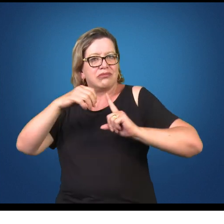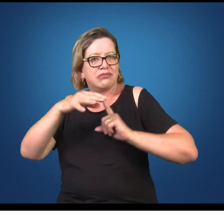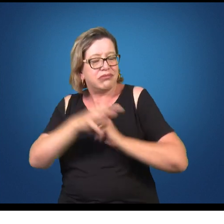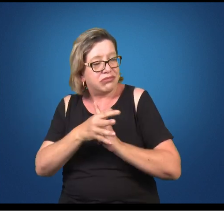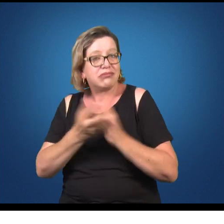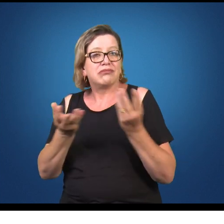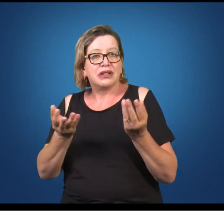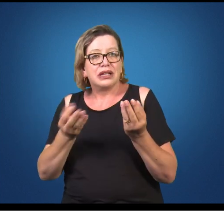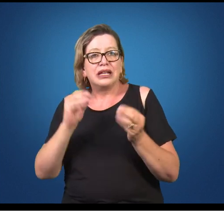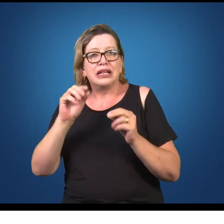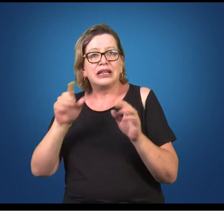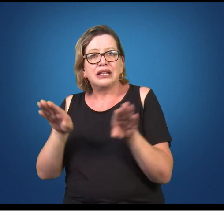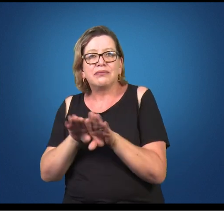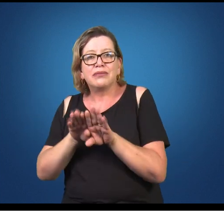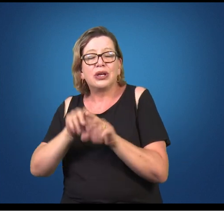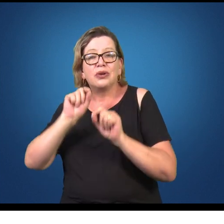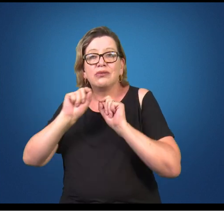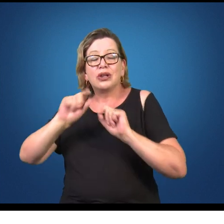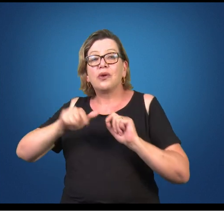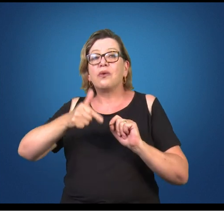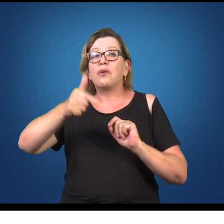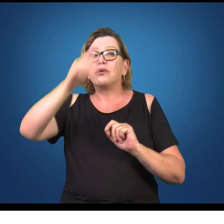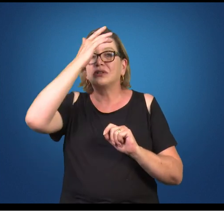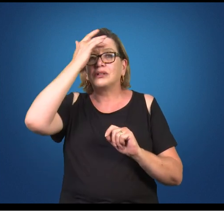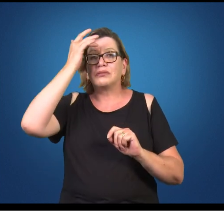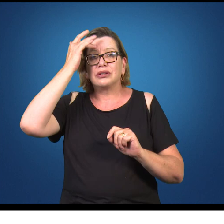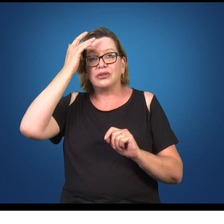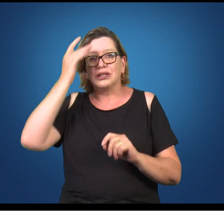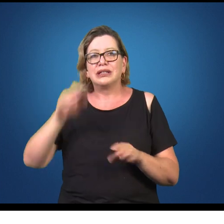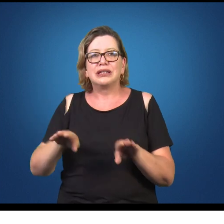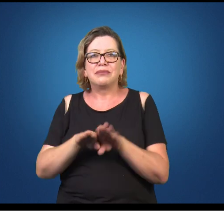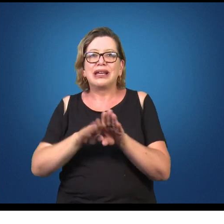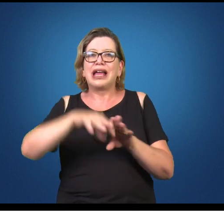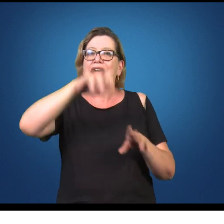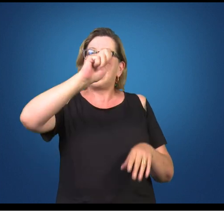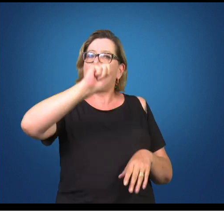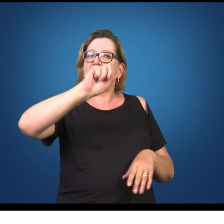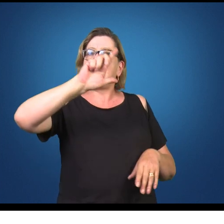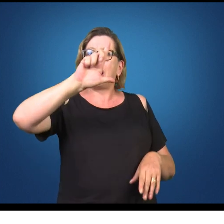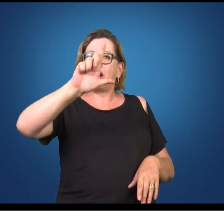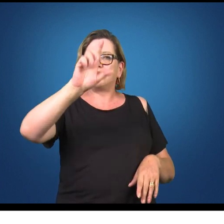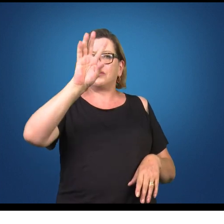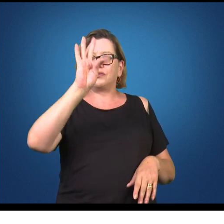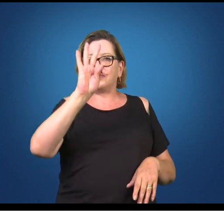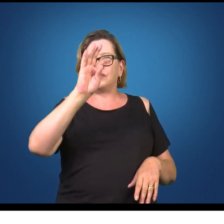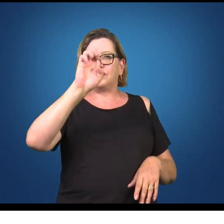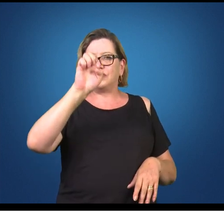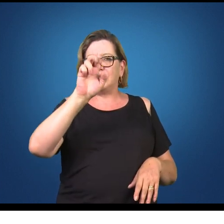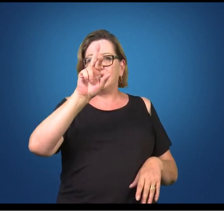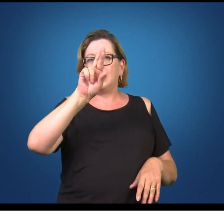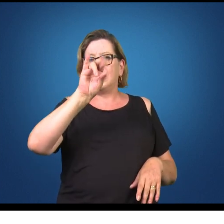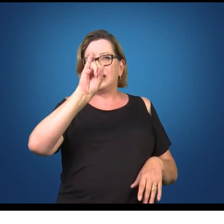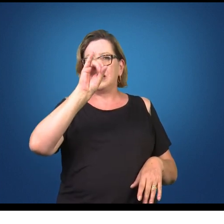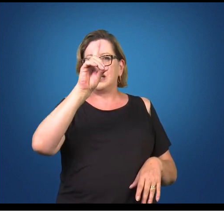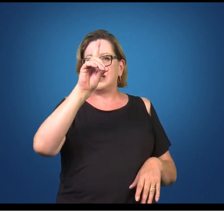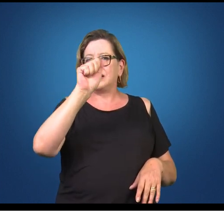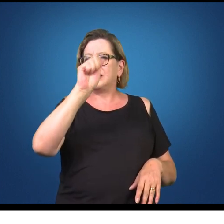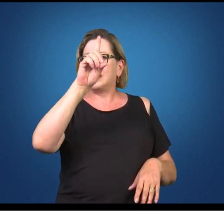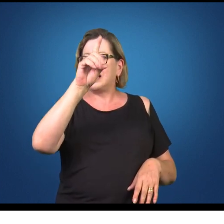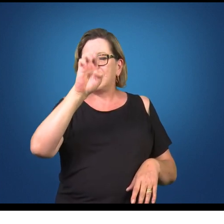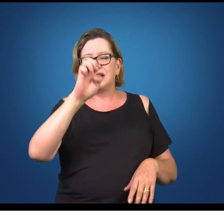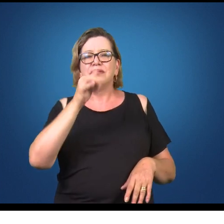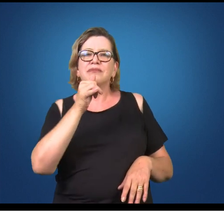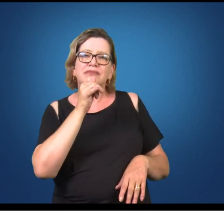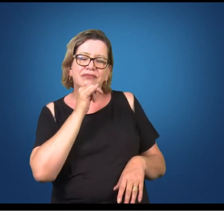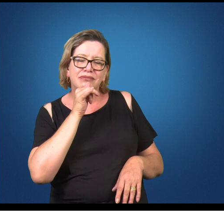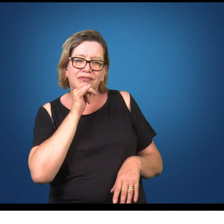do outro também, o que que o outro tem. Então, esses aspectos de alteridade também. Então, por exemplo, então eu